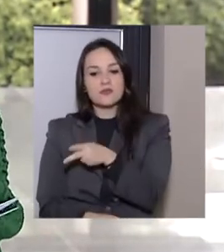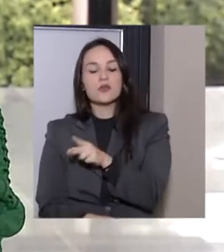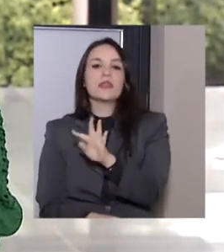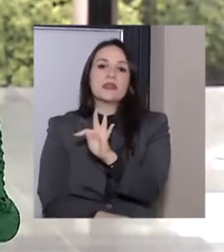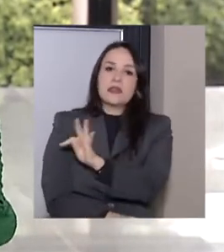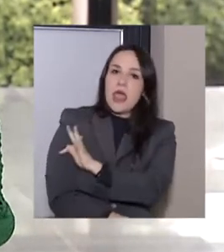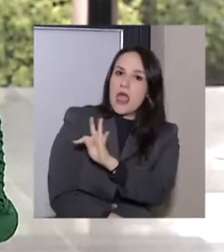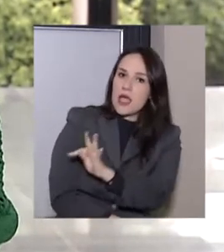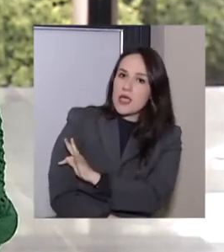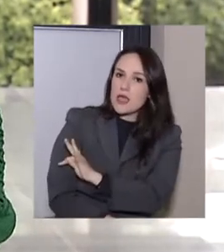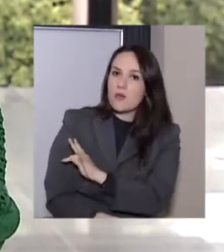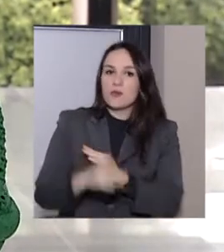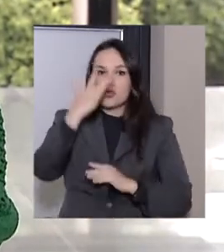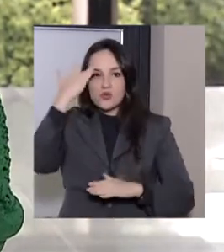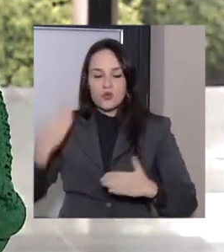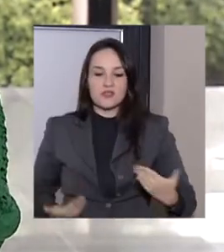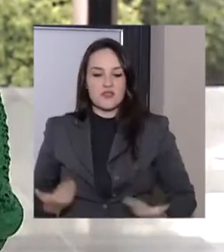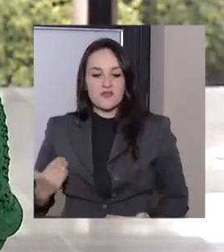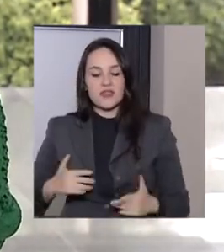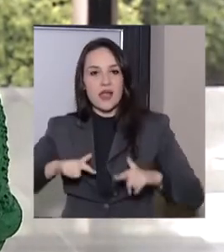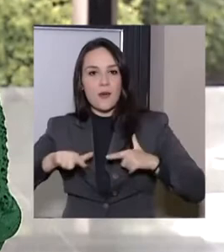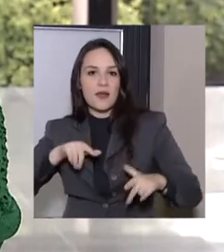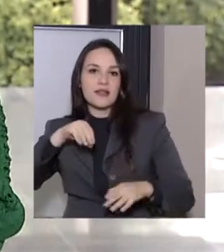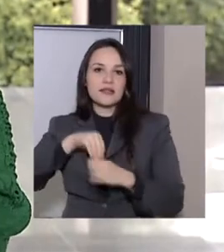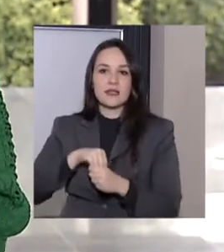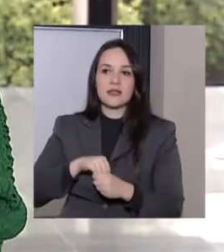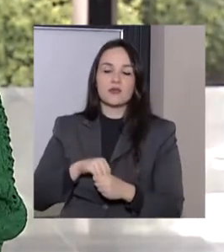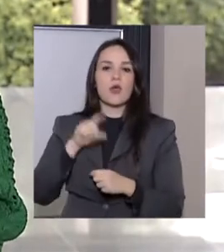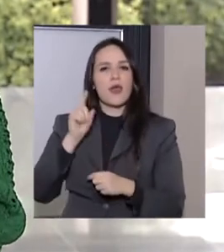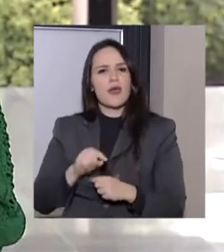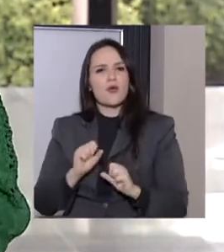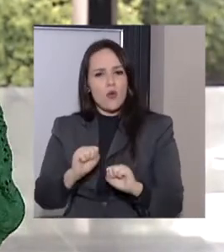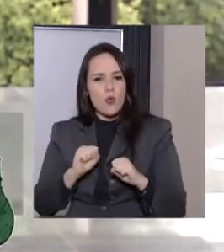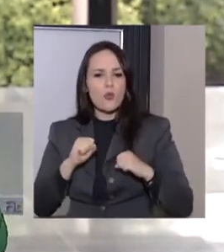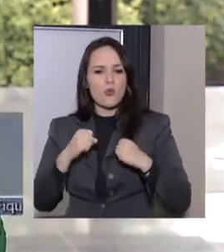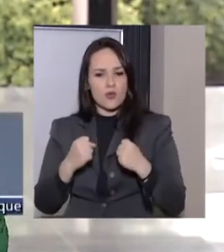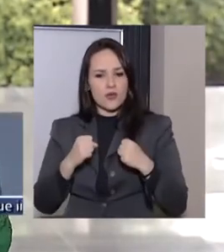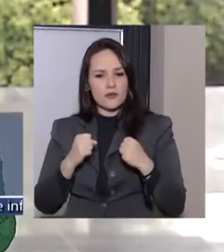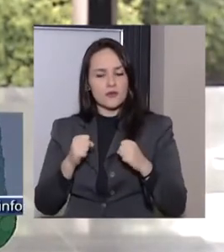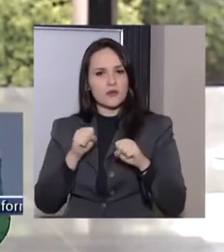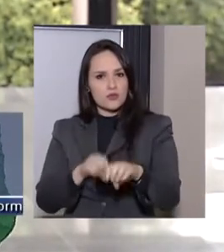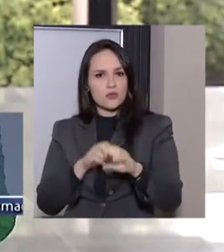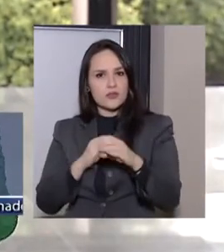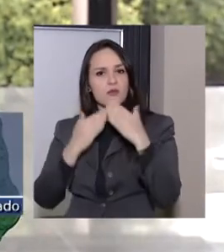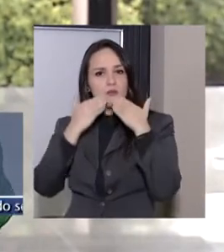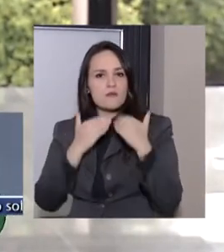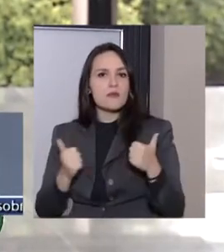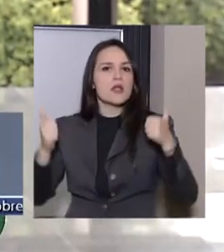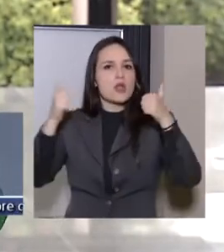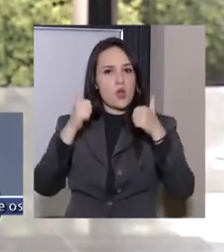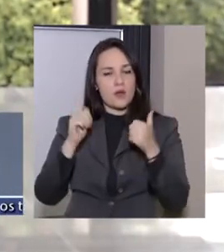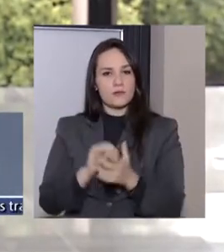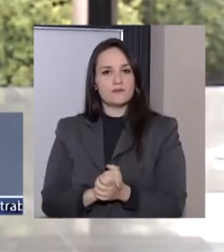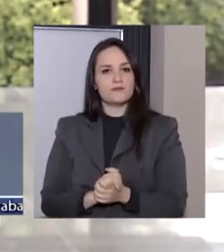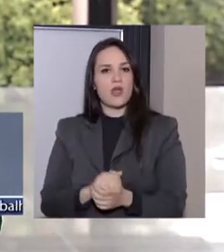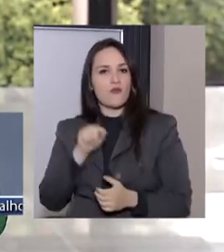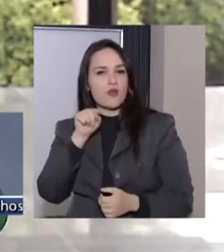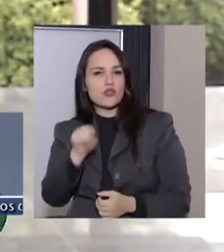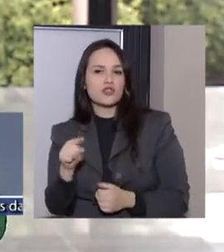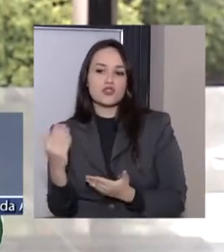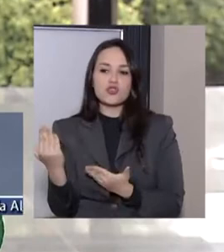servidores, todos trabalhando em prol de uma educação melhor, para que você,